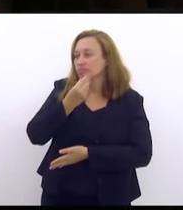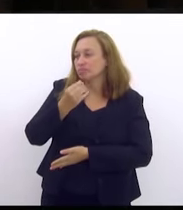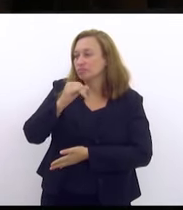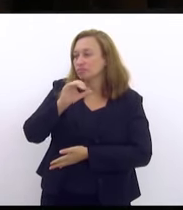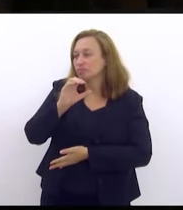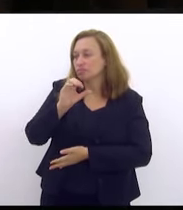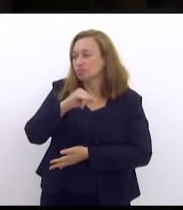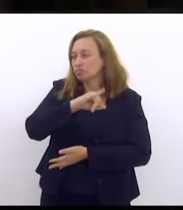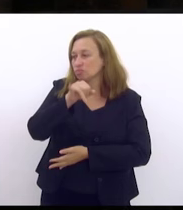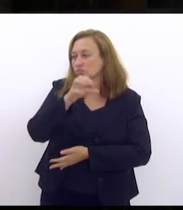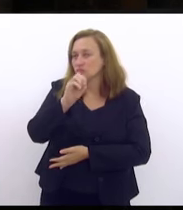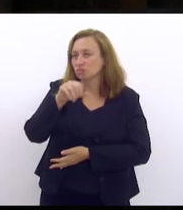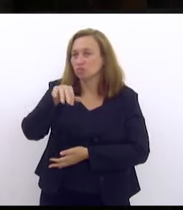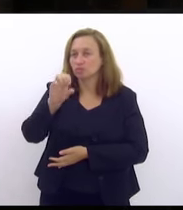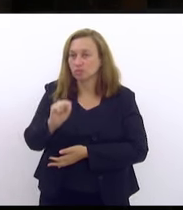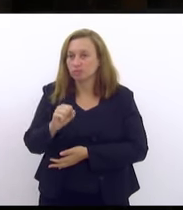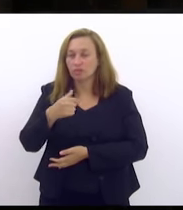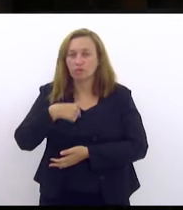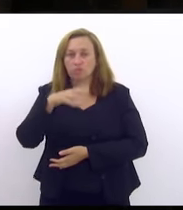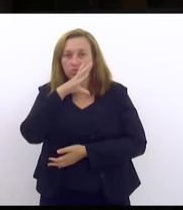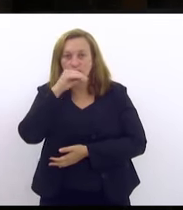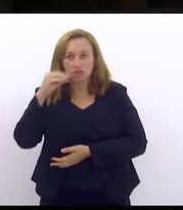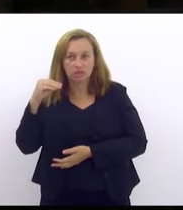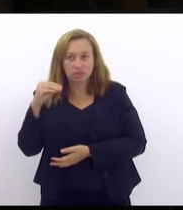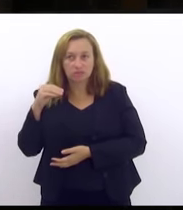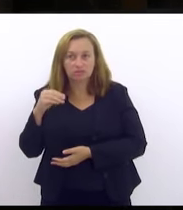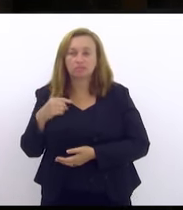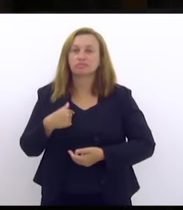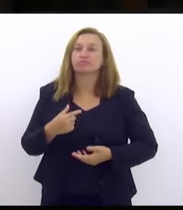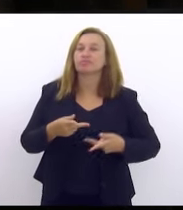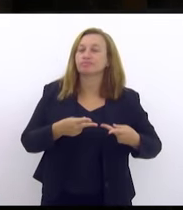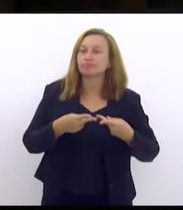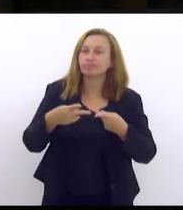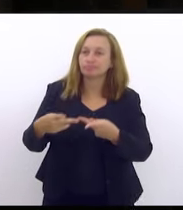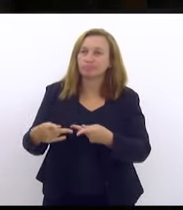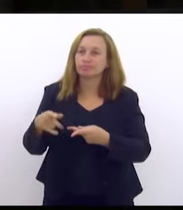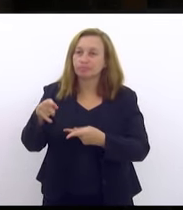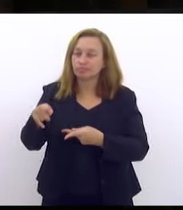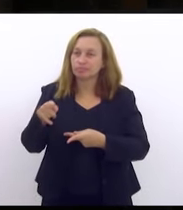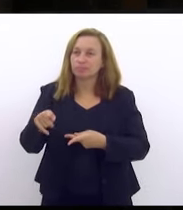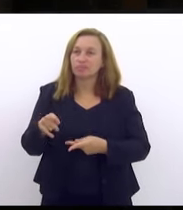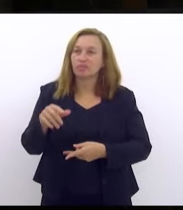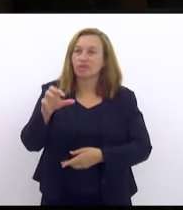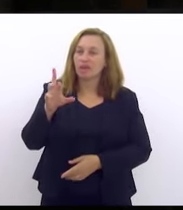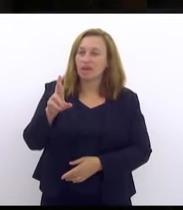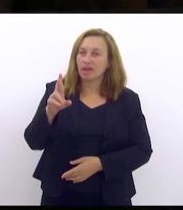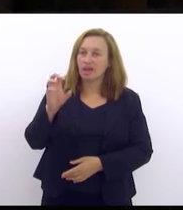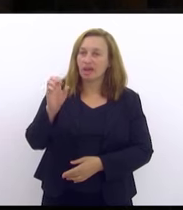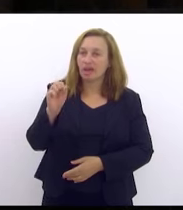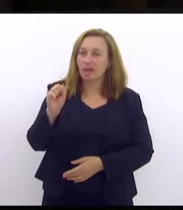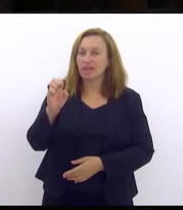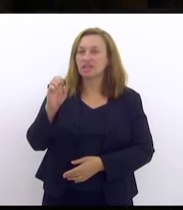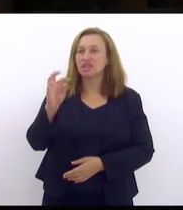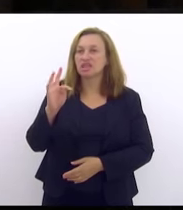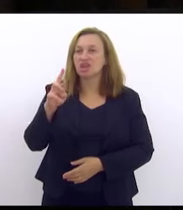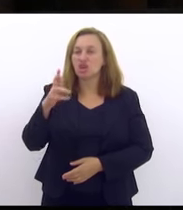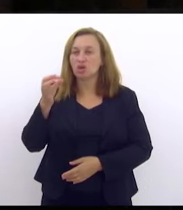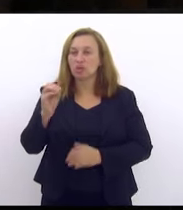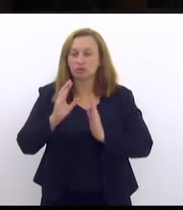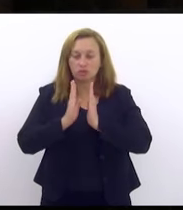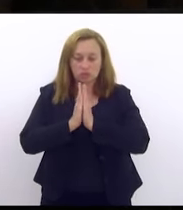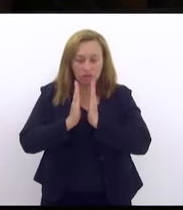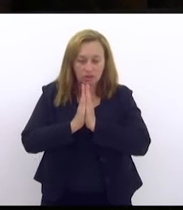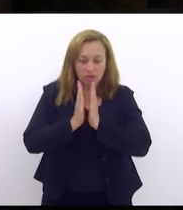lembro, quando adolescente ainda, frequentava ali os retiros de oração, retiros